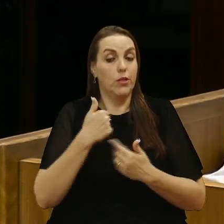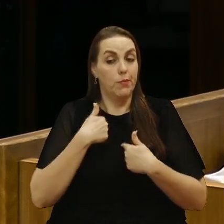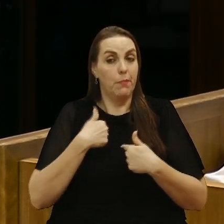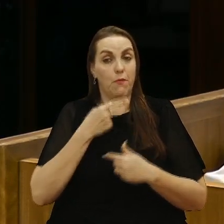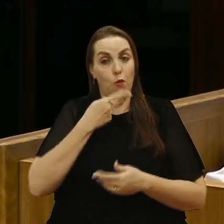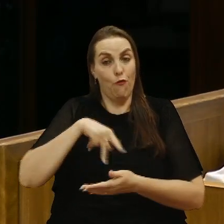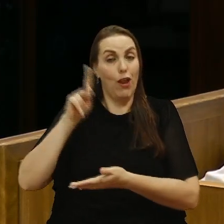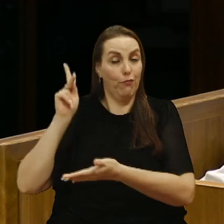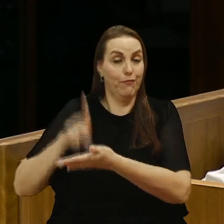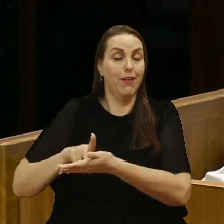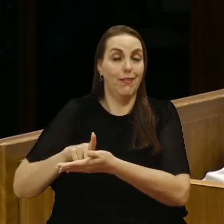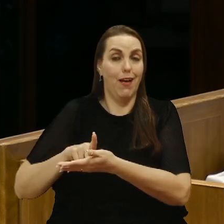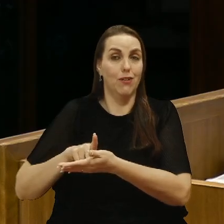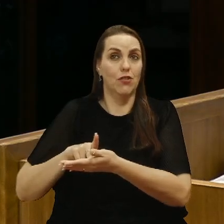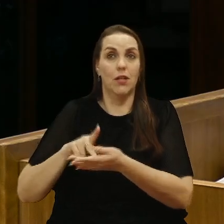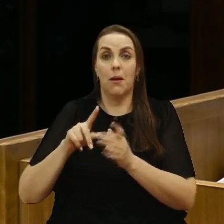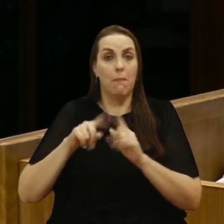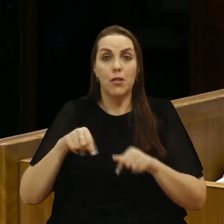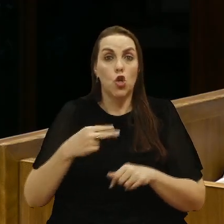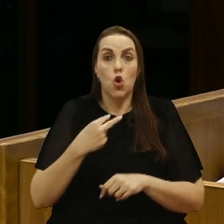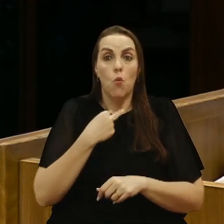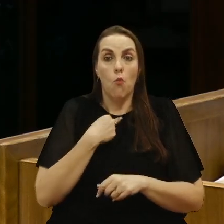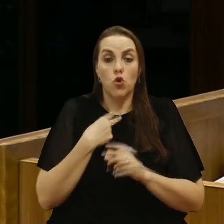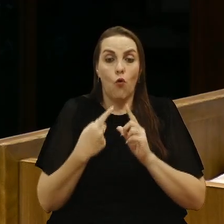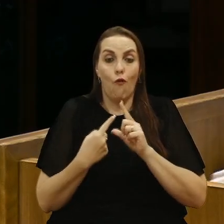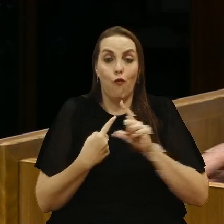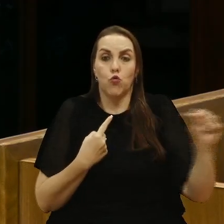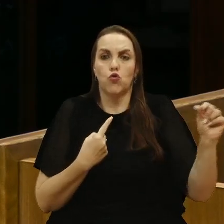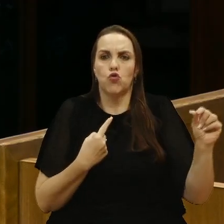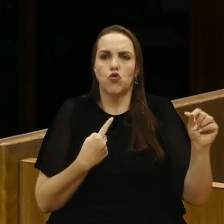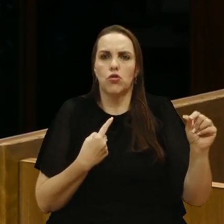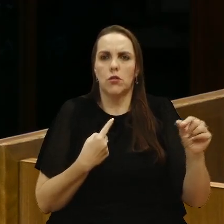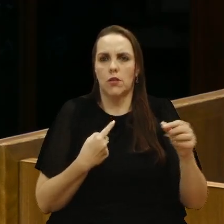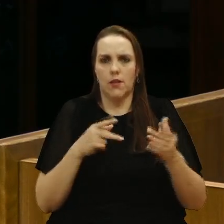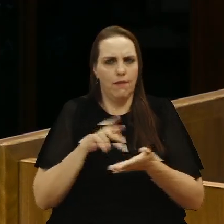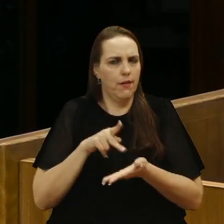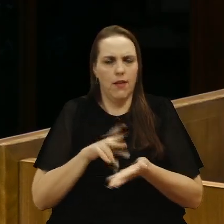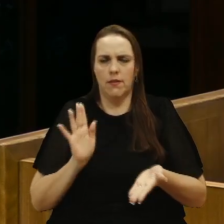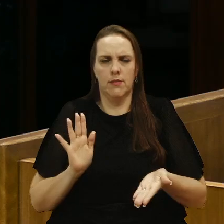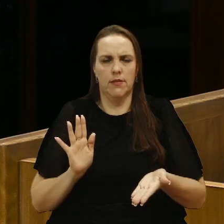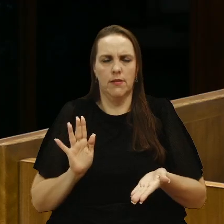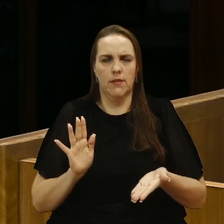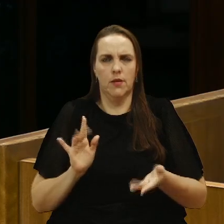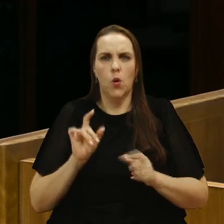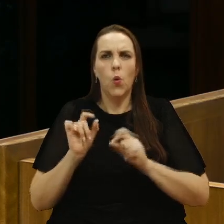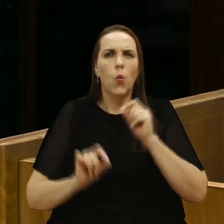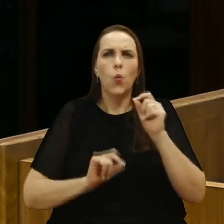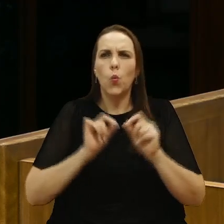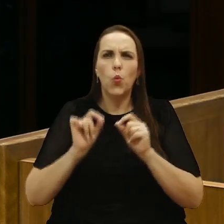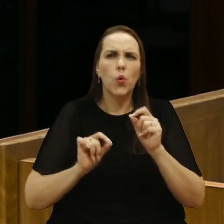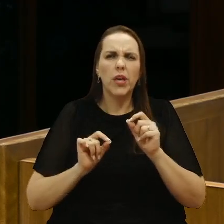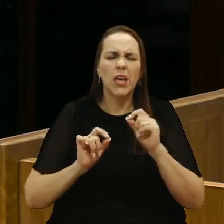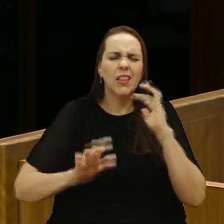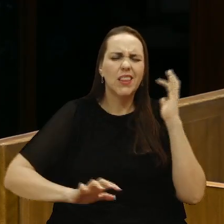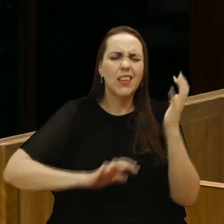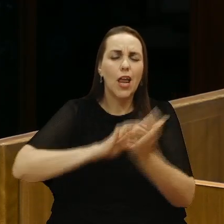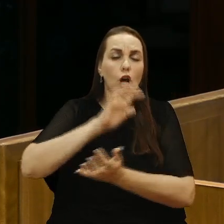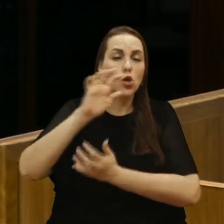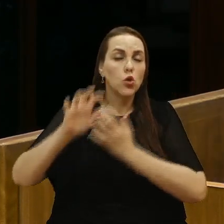Mas eu não posso me furtar de falar a verdade de novo. O que causou todo esse